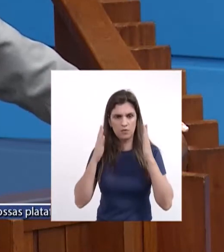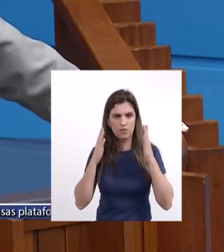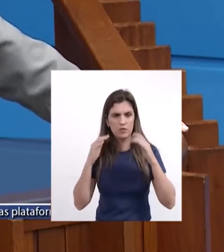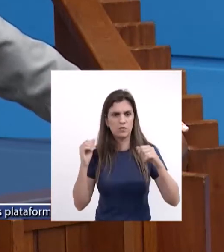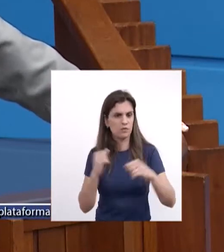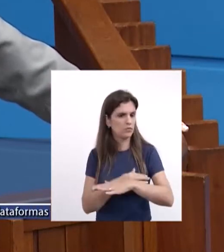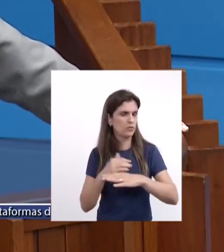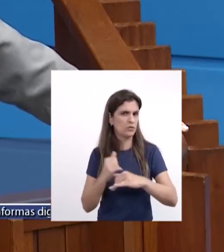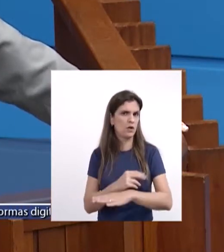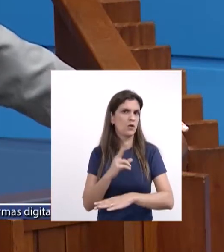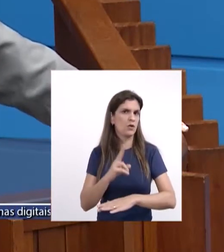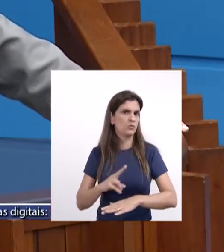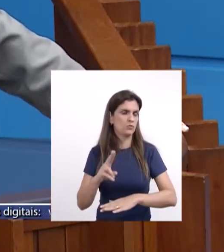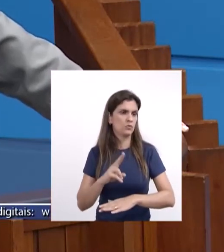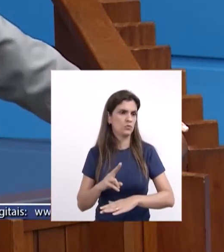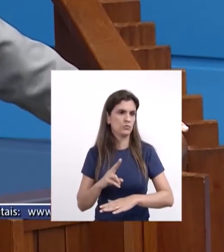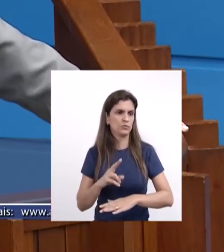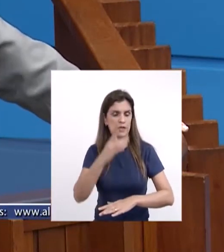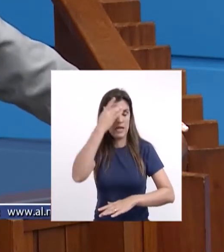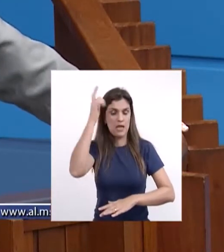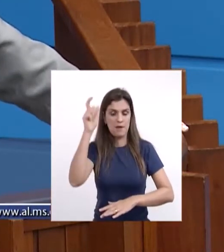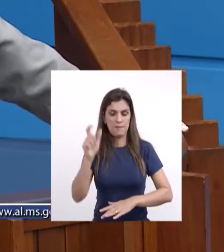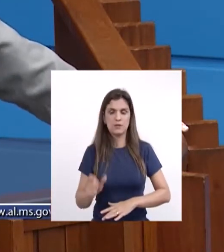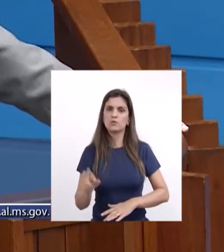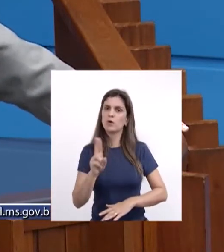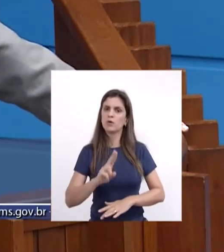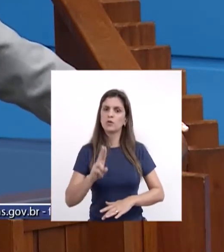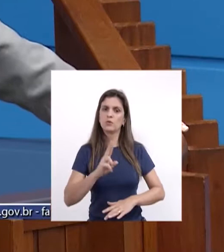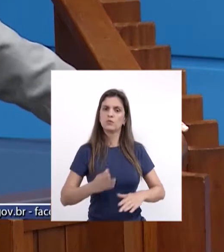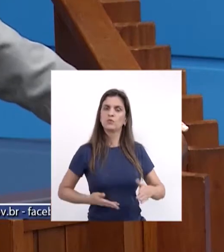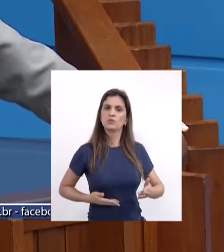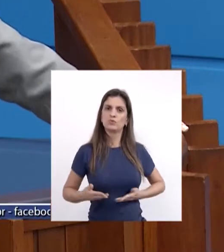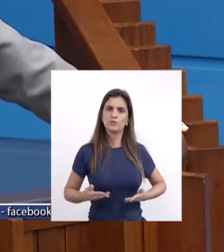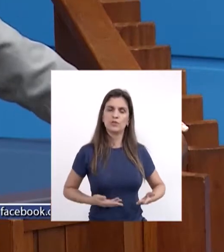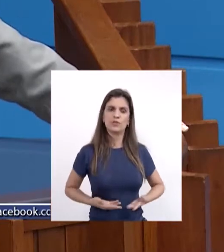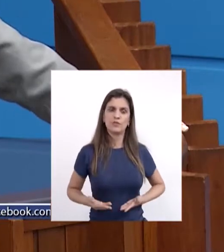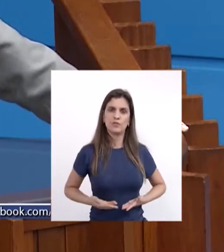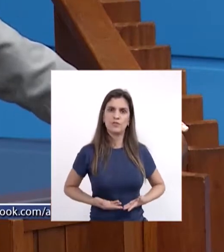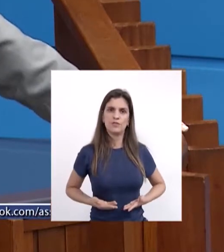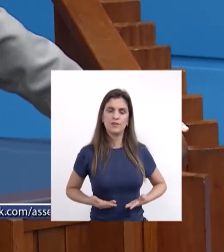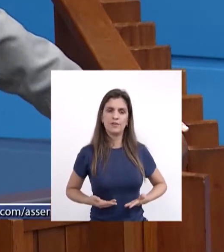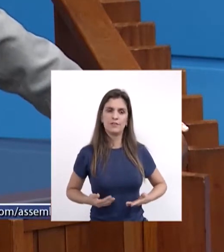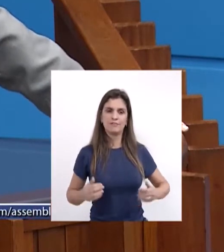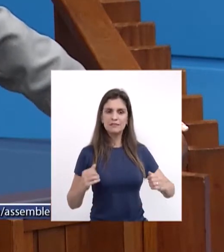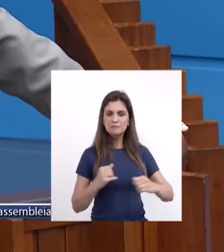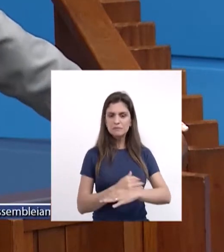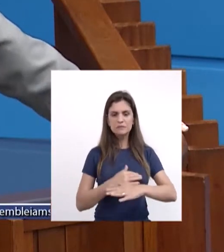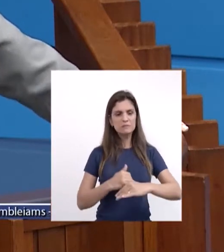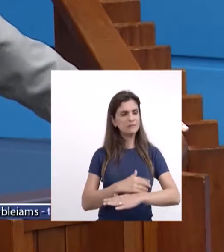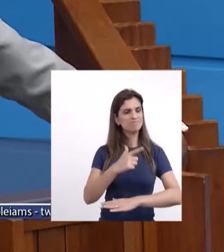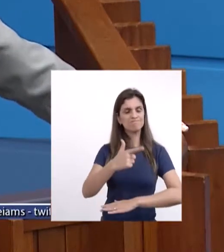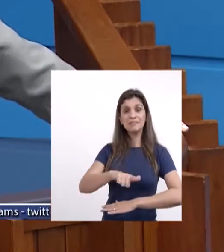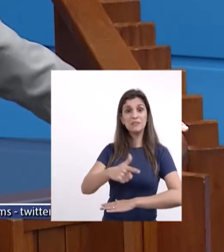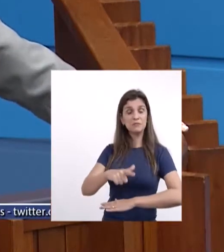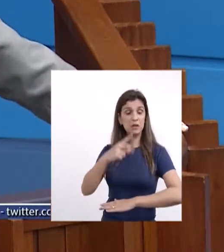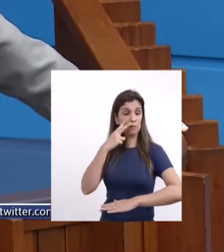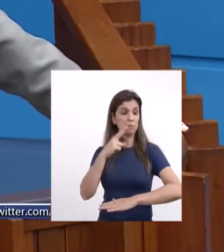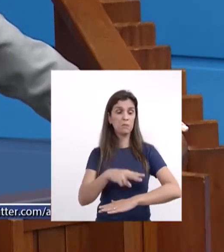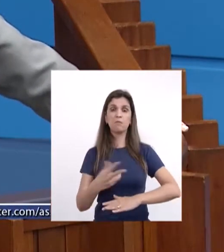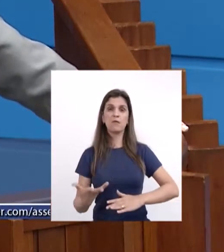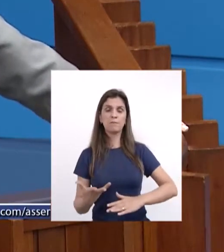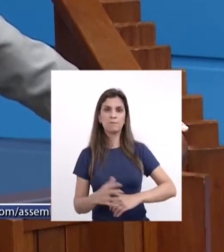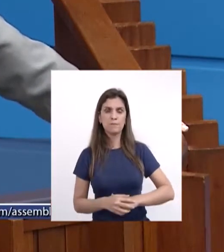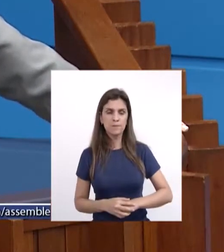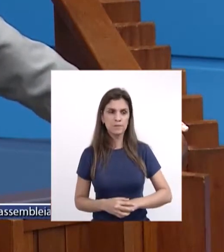o consumidor, que paga por um serviço que não está recebendo na sua totalidade. Evidente que nós temos avanço,